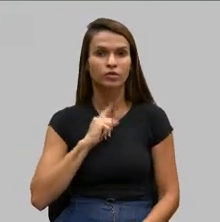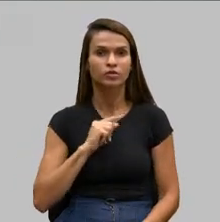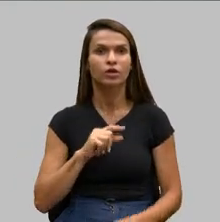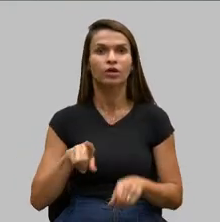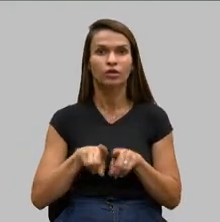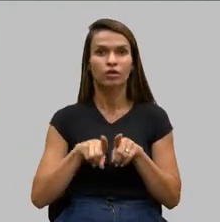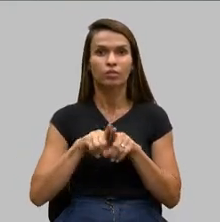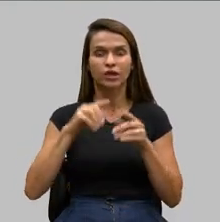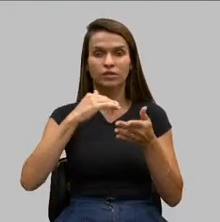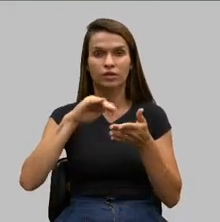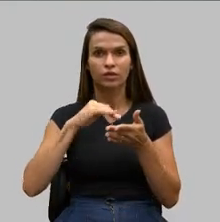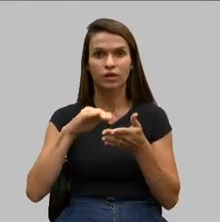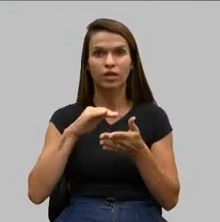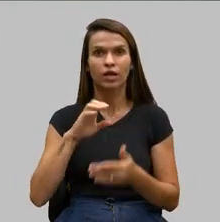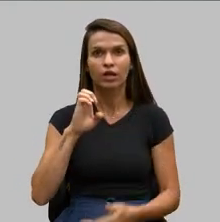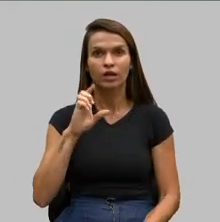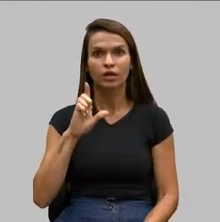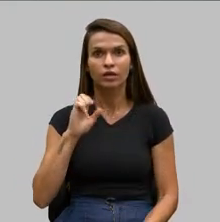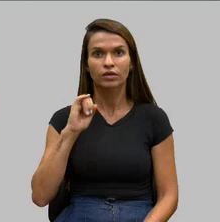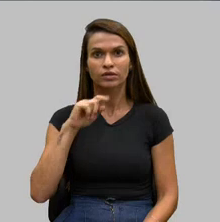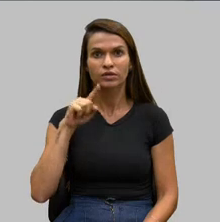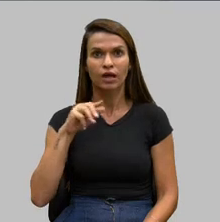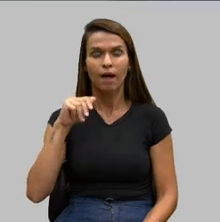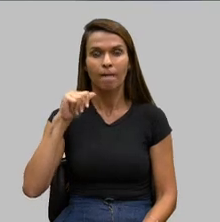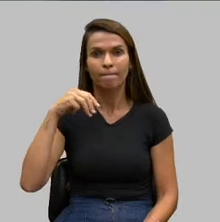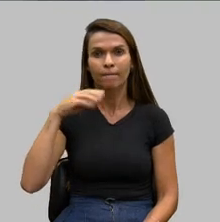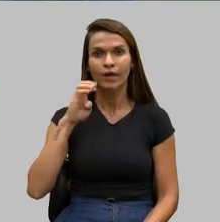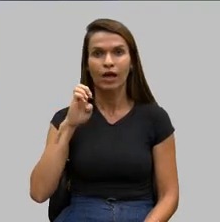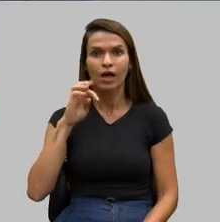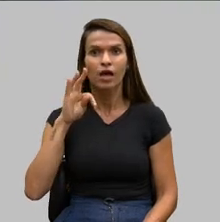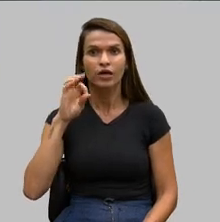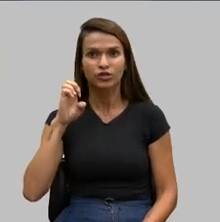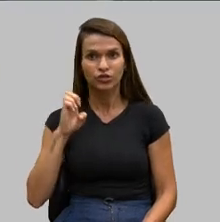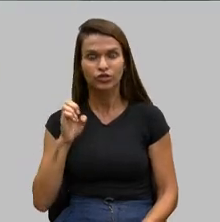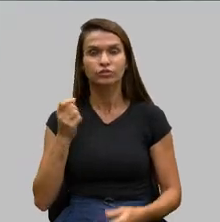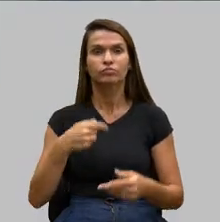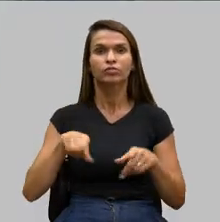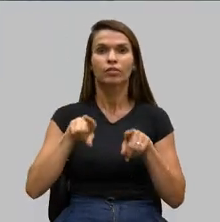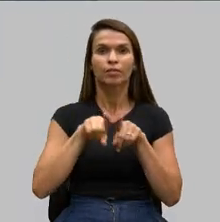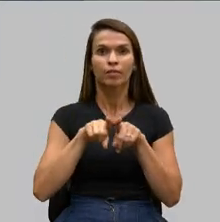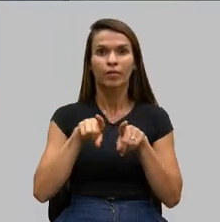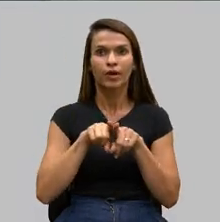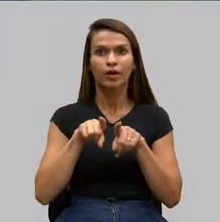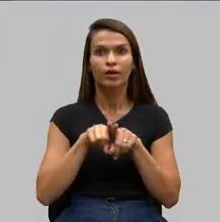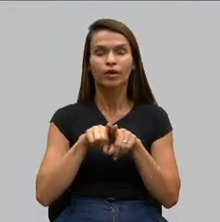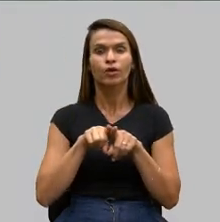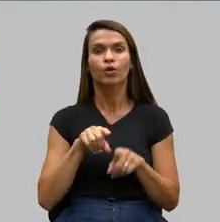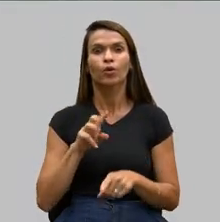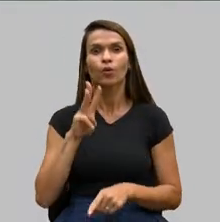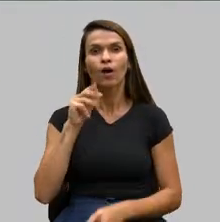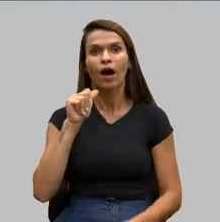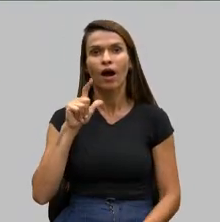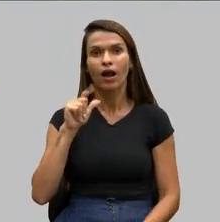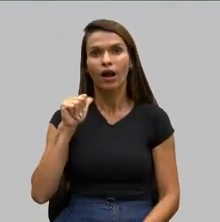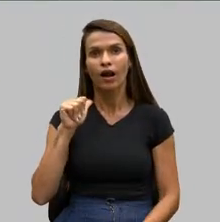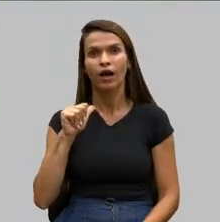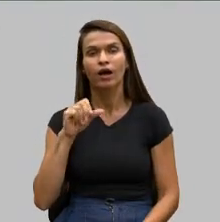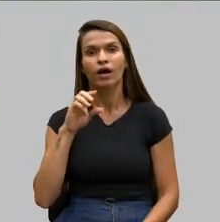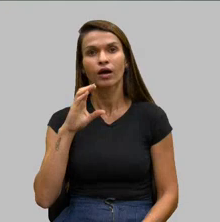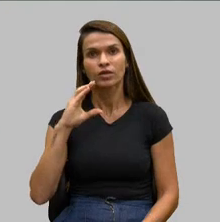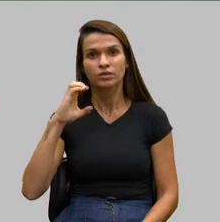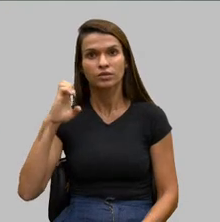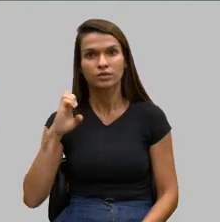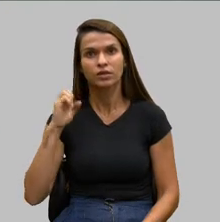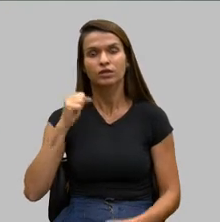chuc wace Prefeito aqui fomos colegas lá atrás também como Prefeito representando